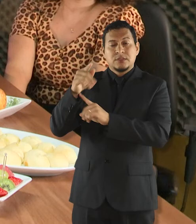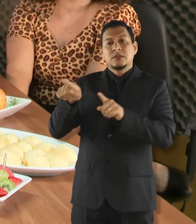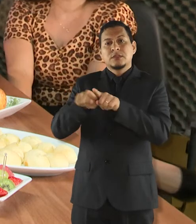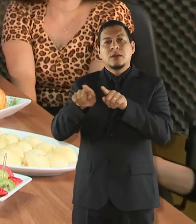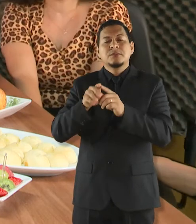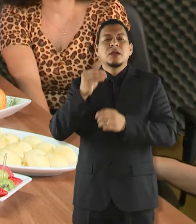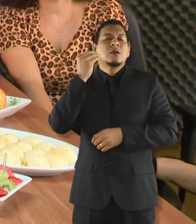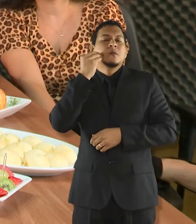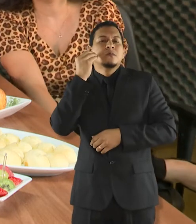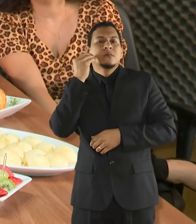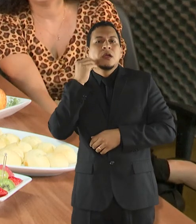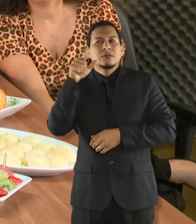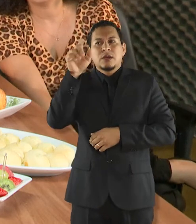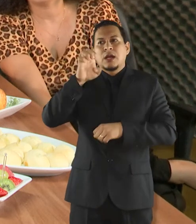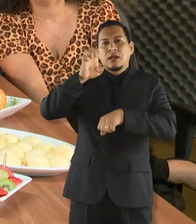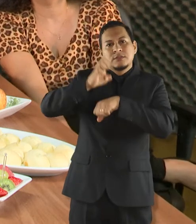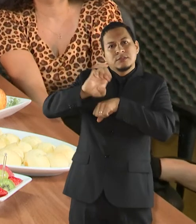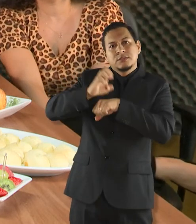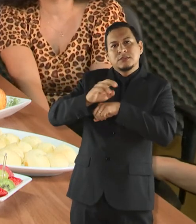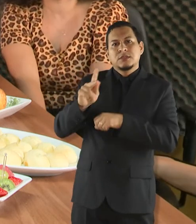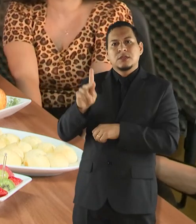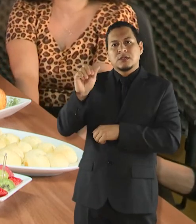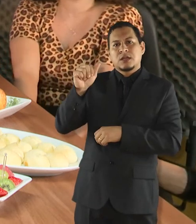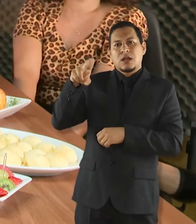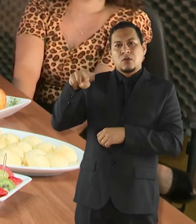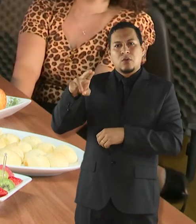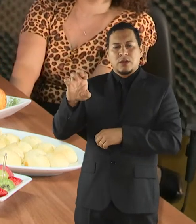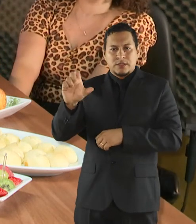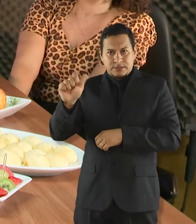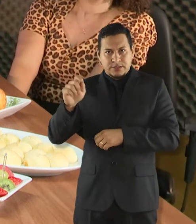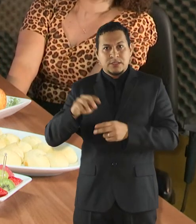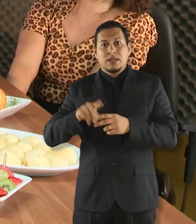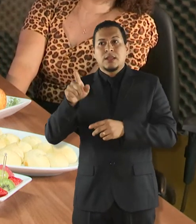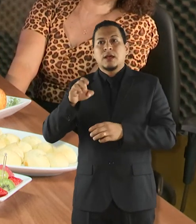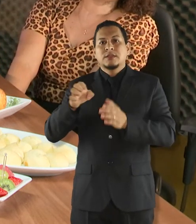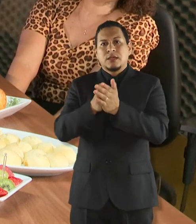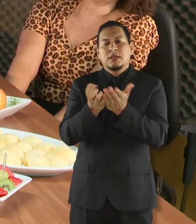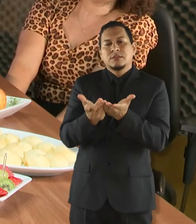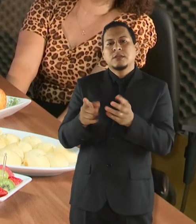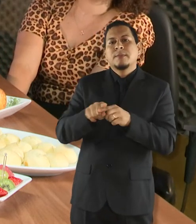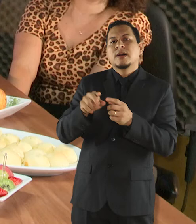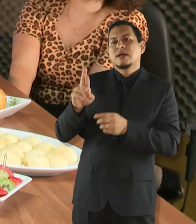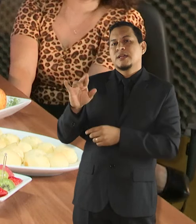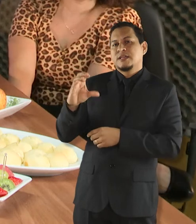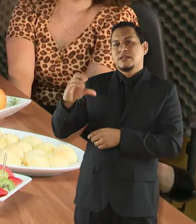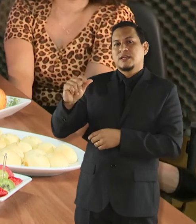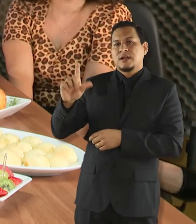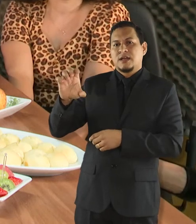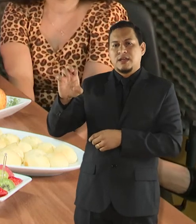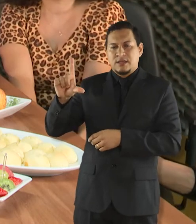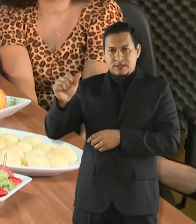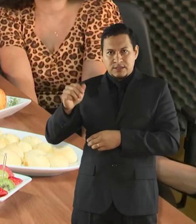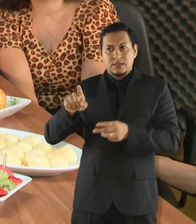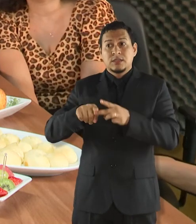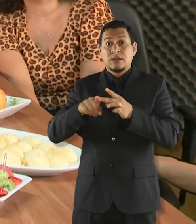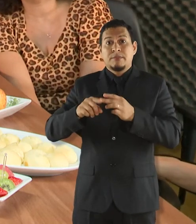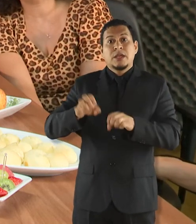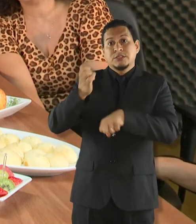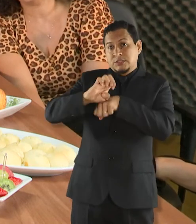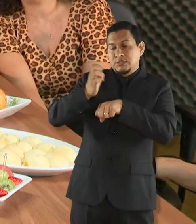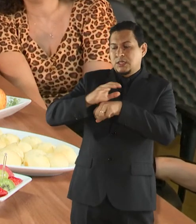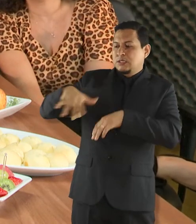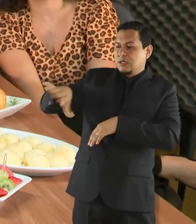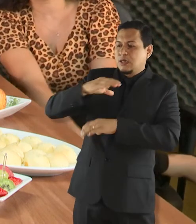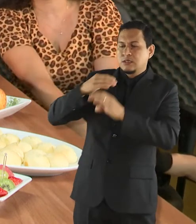Um beijão para as meninas estagiárias Cauane, aqui da EJU. Para a Ricaele, estagiária de comunicação. Não posso deixar